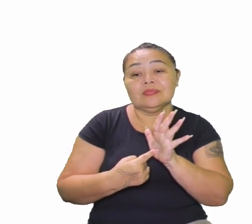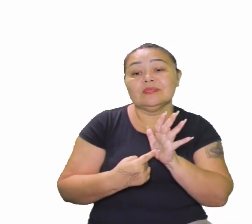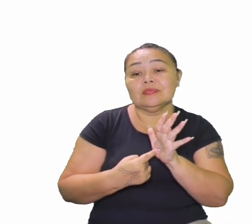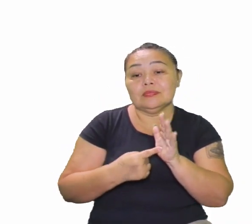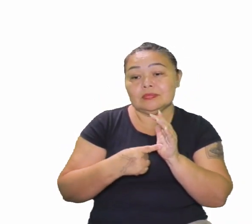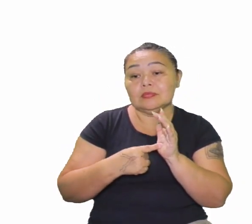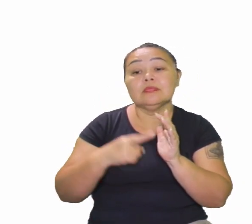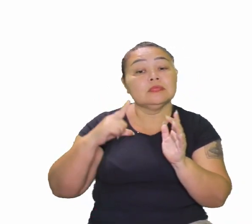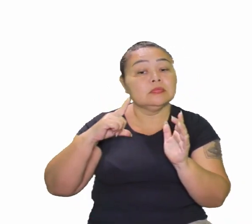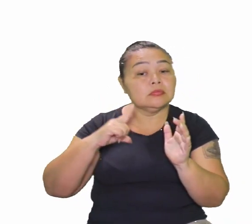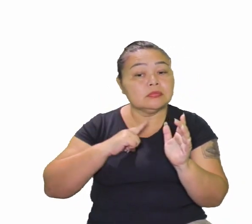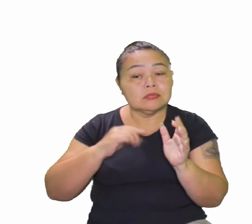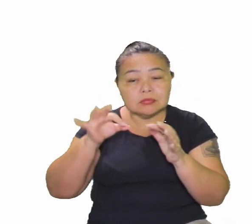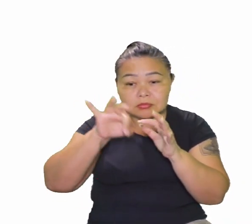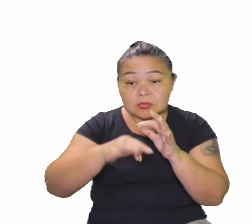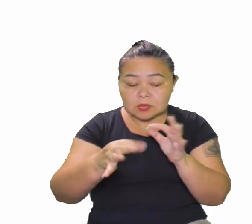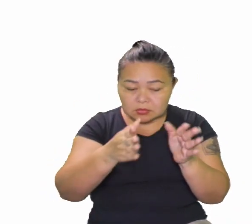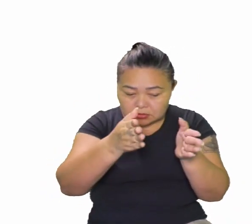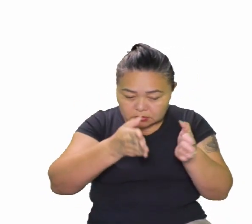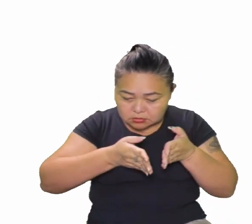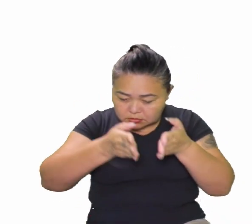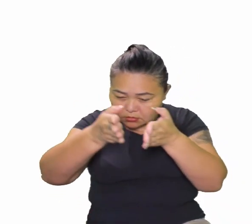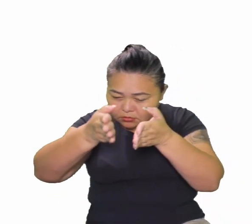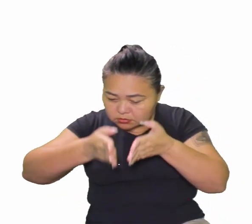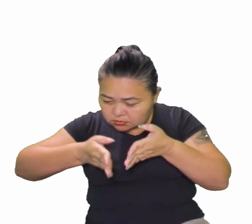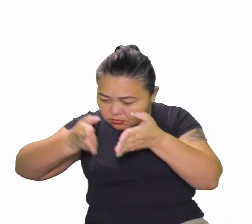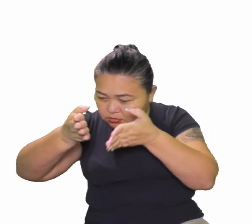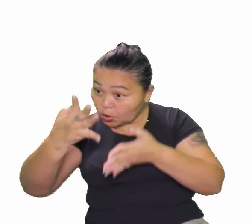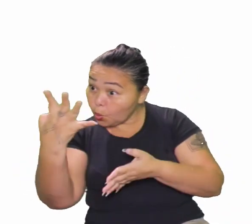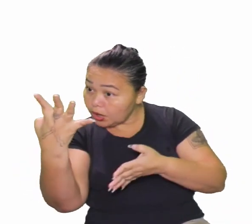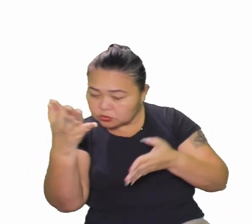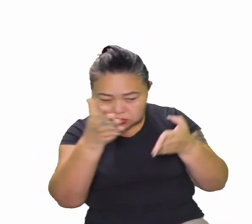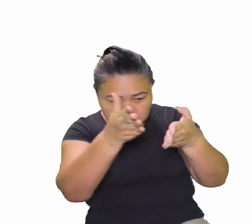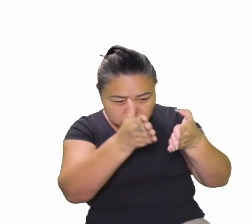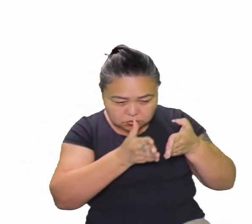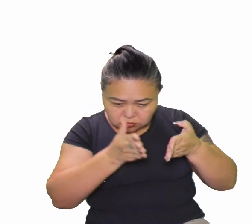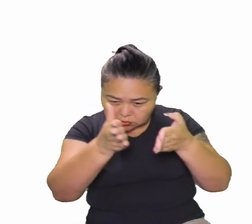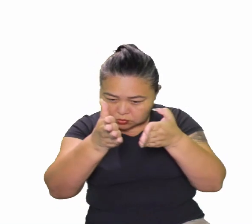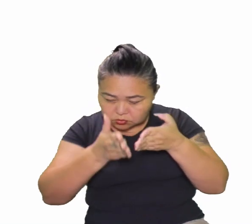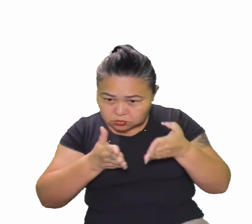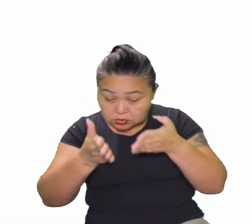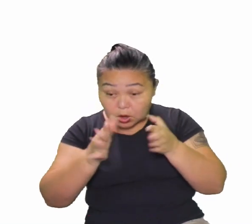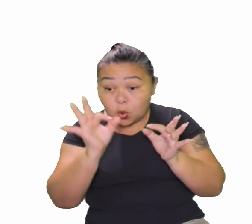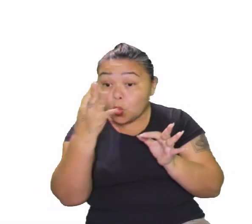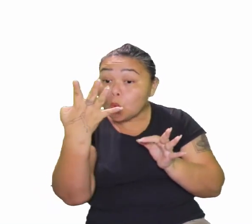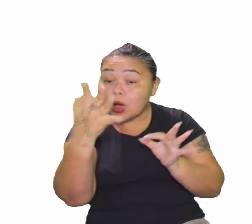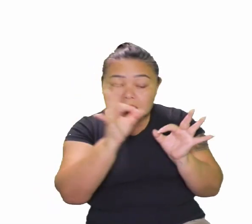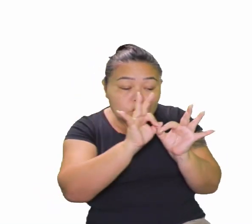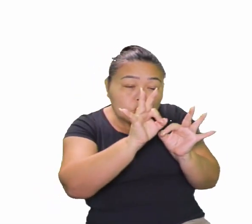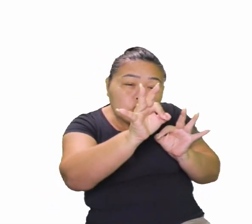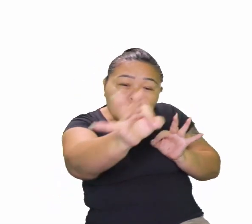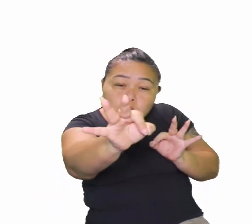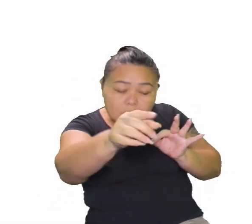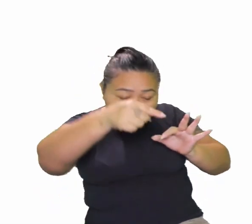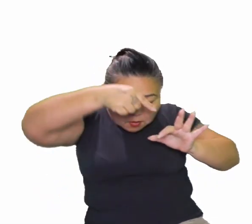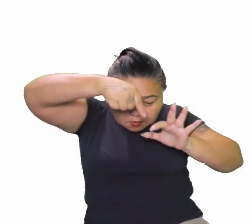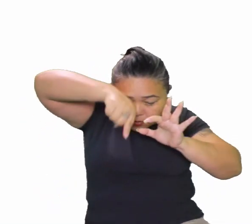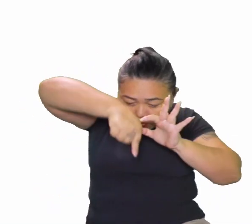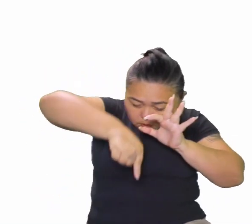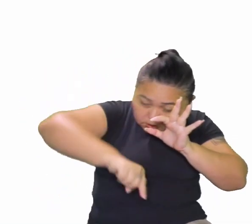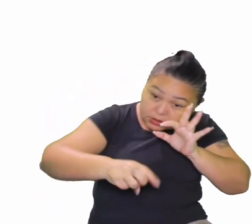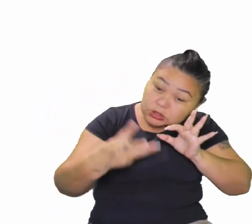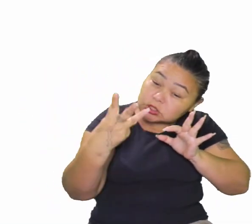subamostras devem ser semeadas em fileiras, em 4 fileiras de 4 metros cada, em uma profundidade de 3 a